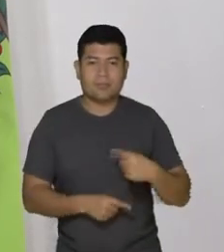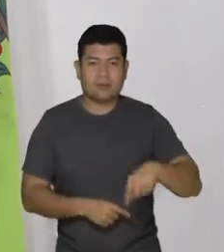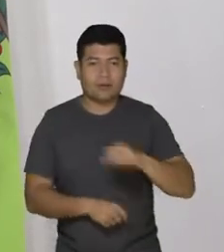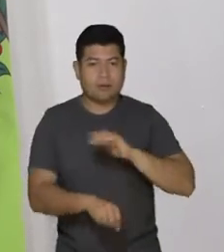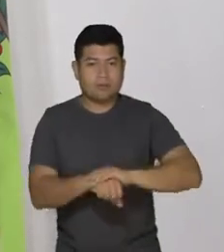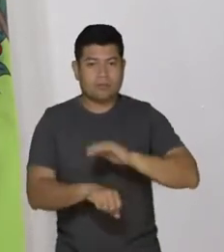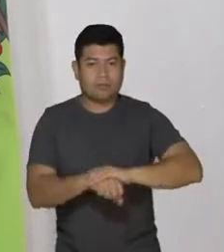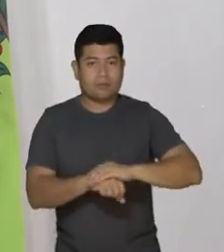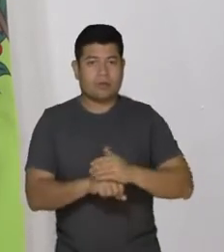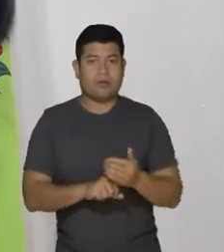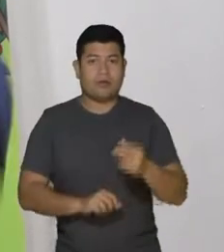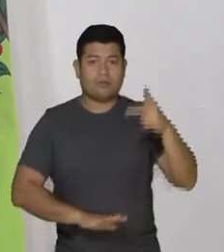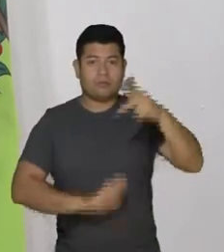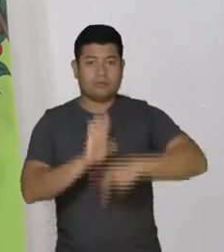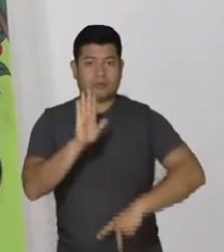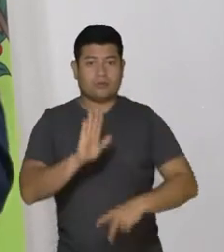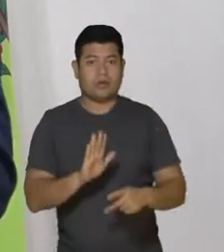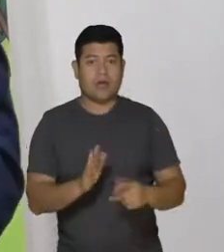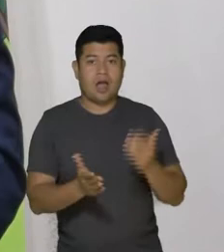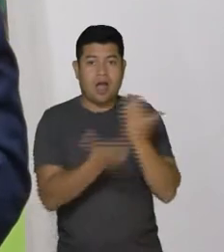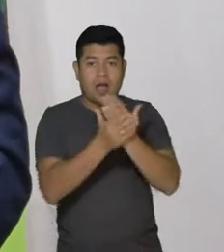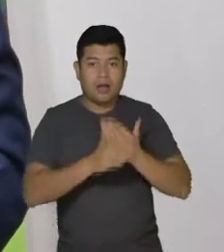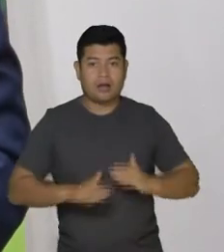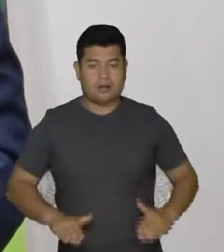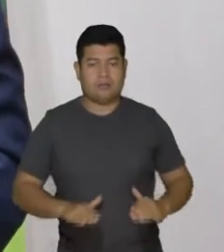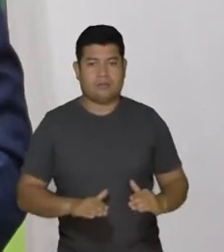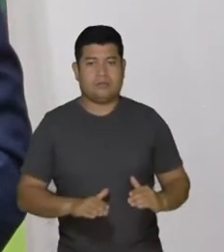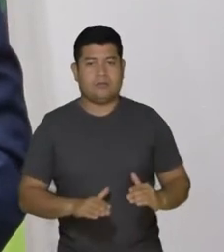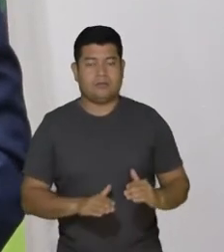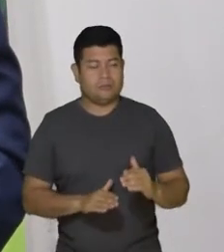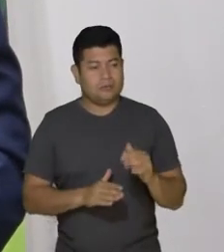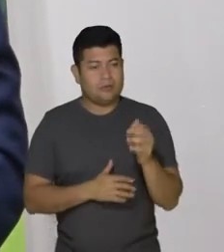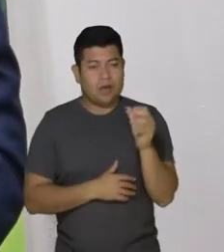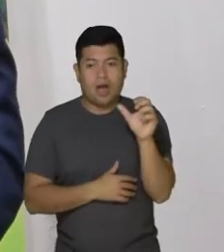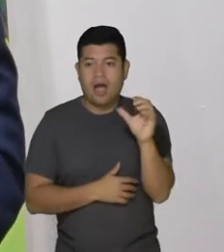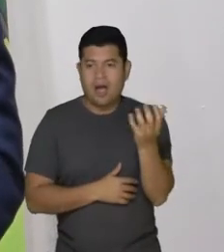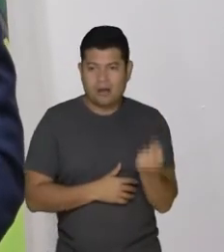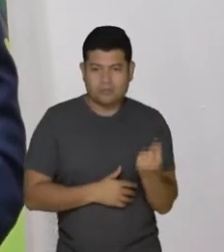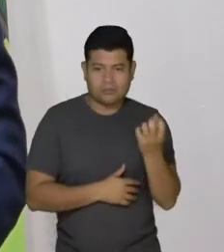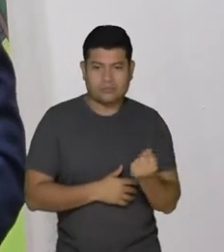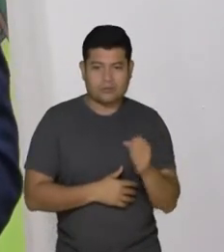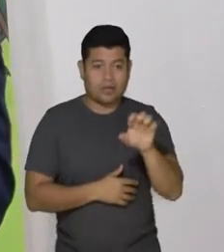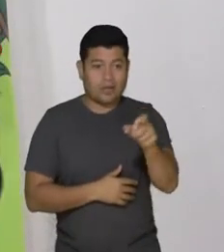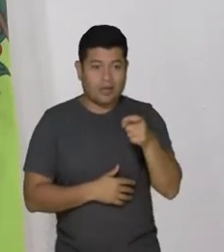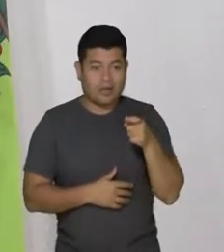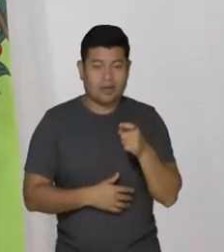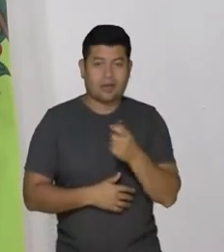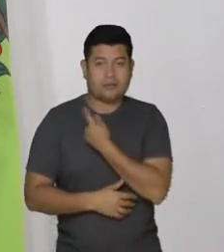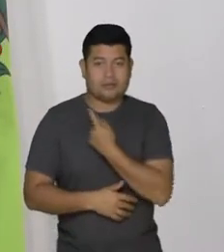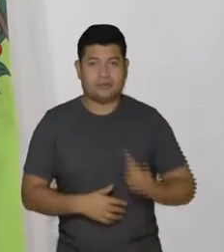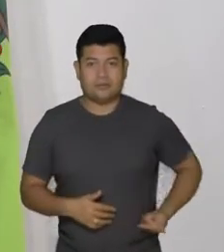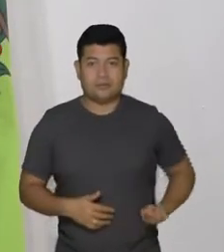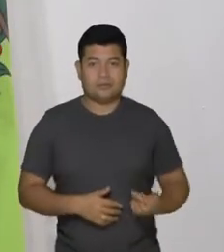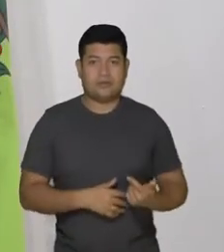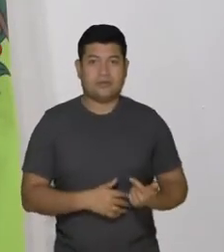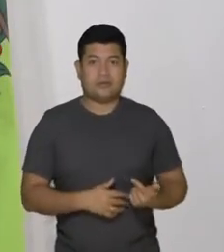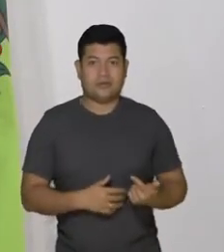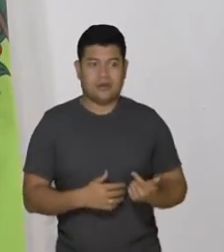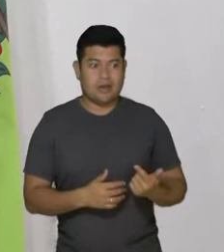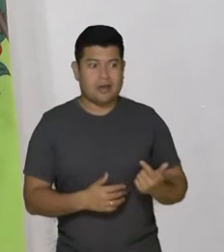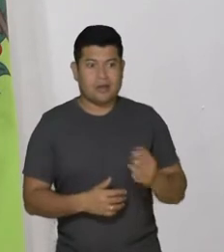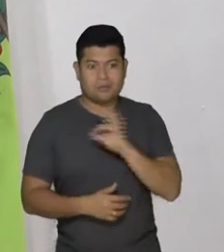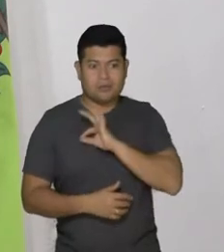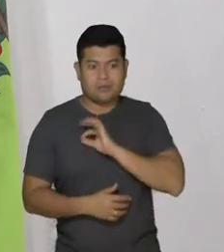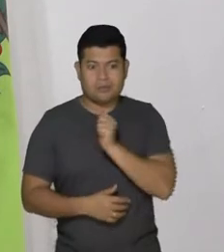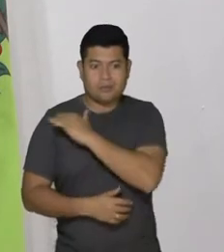projeto que acabou com a aposentadoria de ex-governador porque senão esse Moisés Além de se aposentado Coronel e levar mais o aposentadoria Moisés